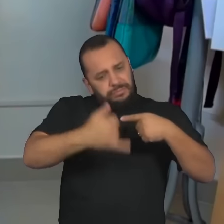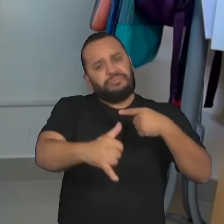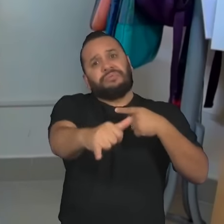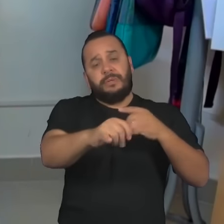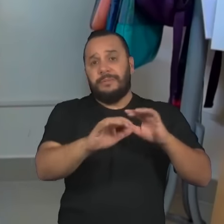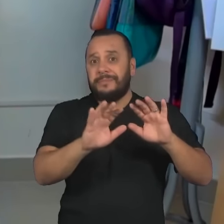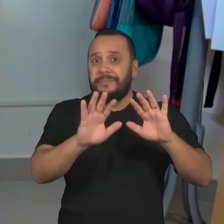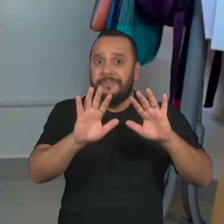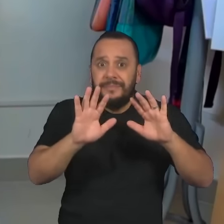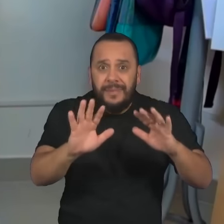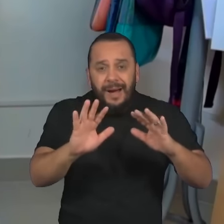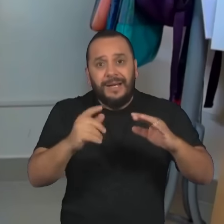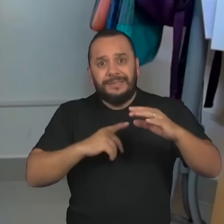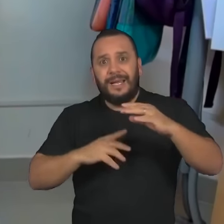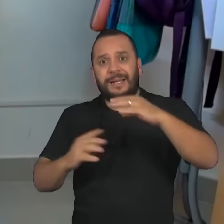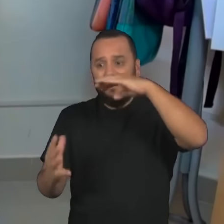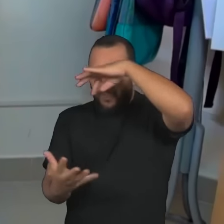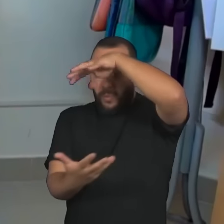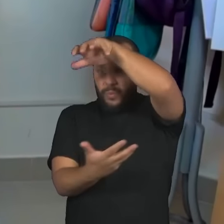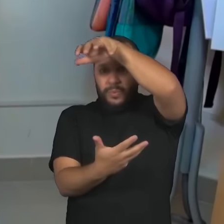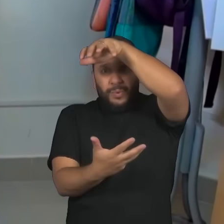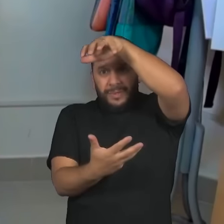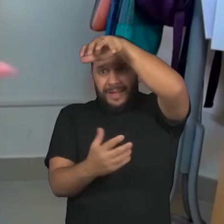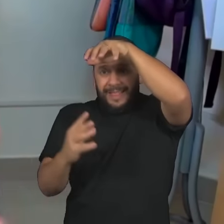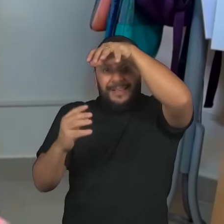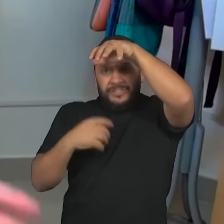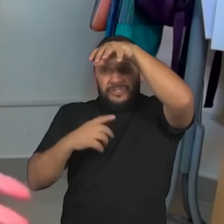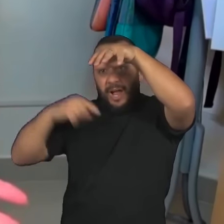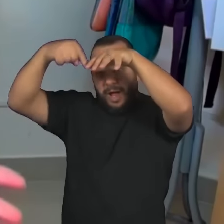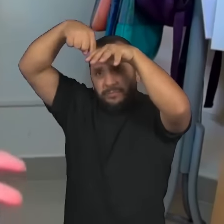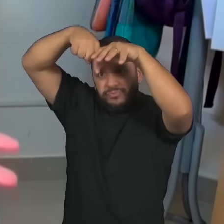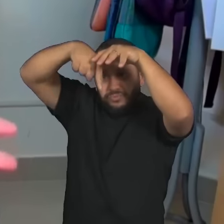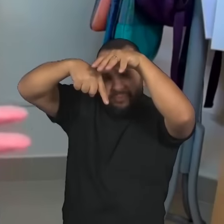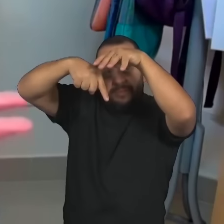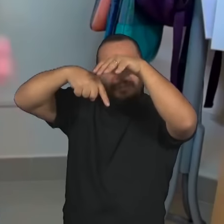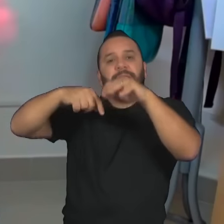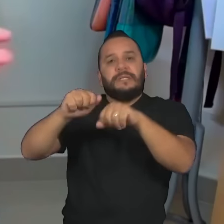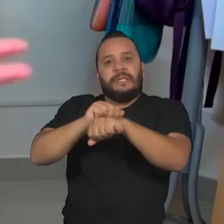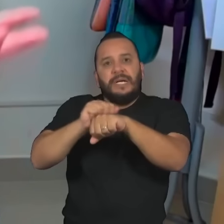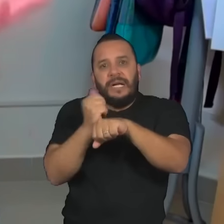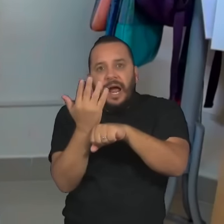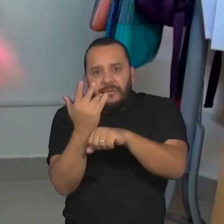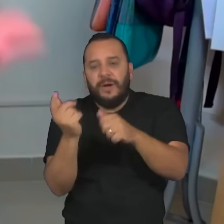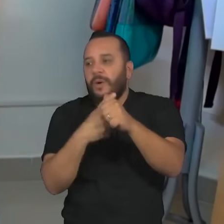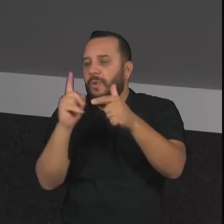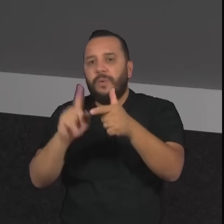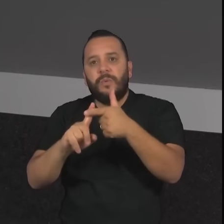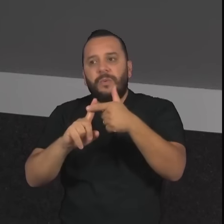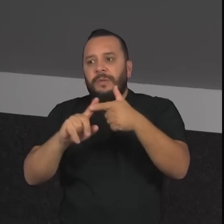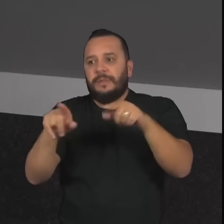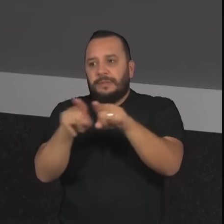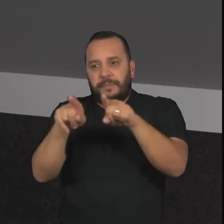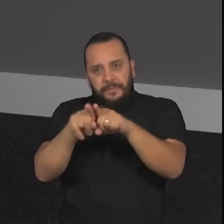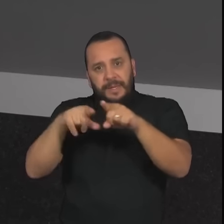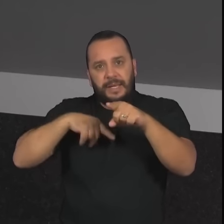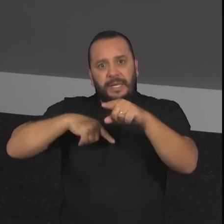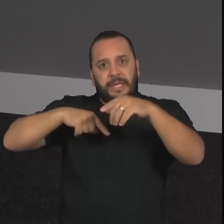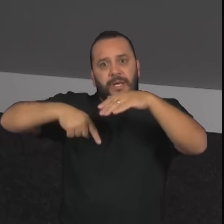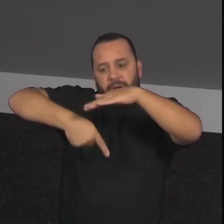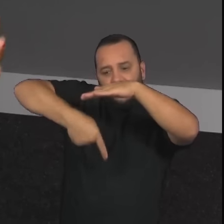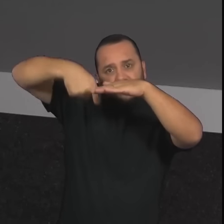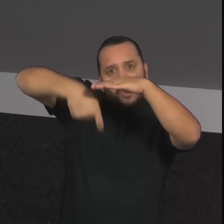a extração de carvão, petróleo e gás natural fóssil. Então, não ajuda. Mas quanto a